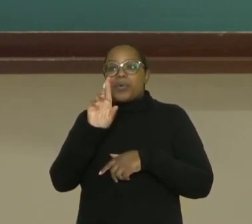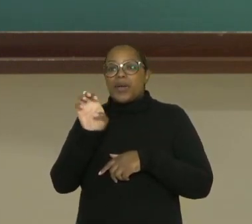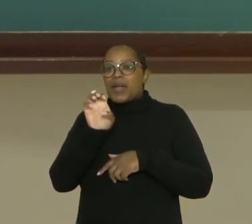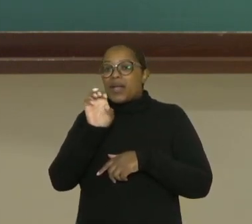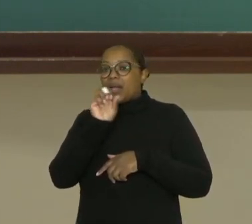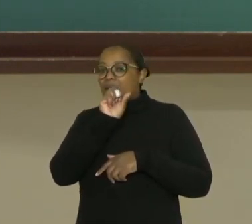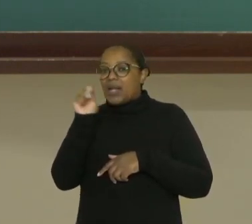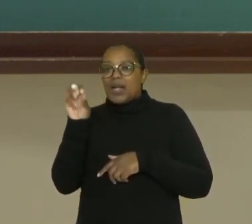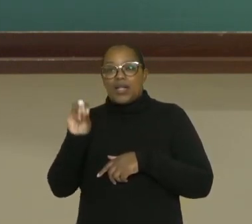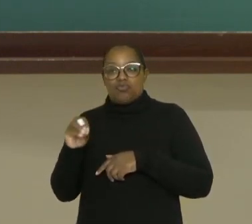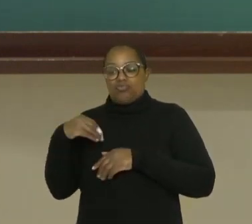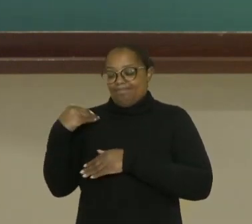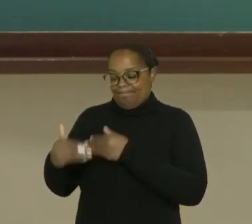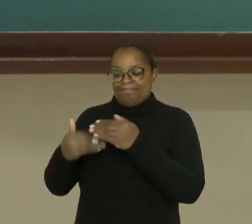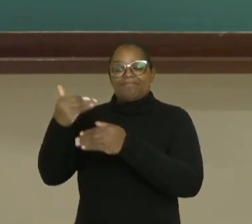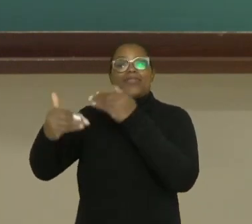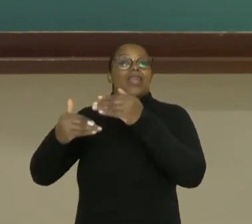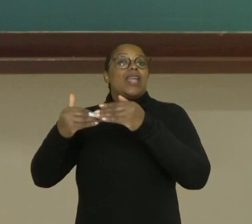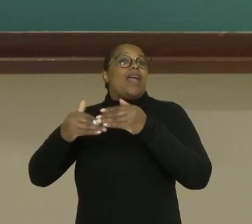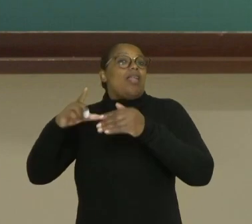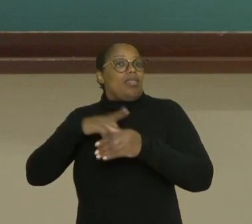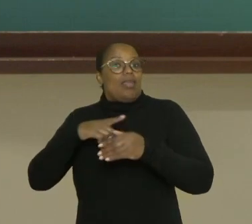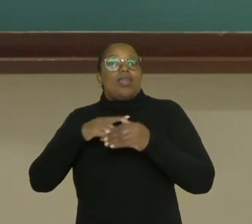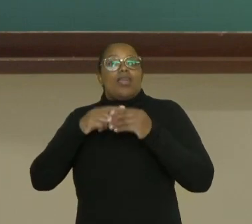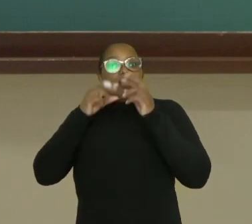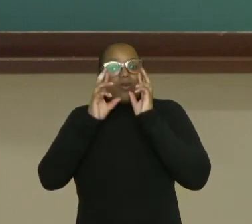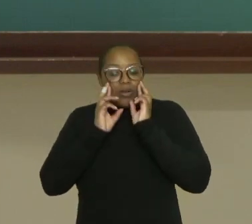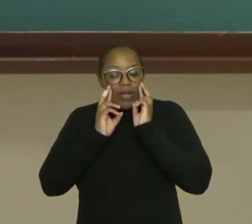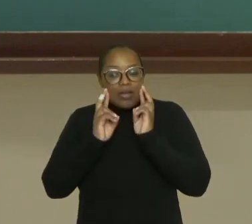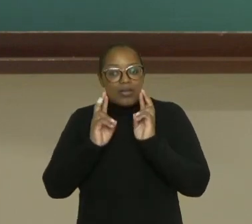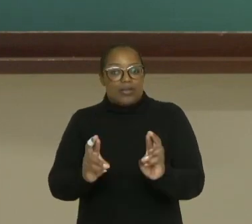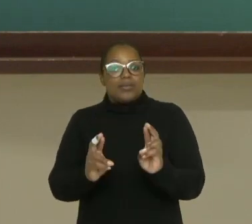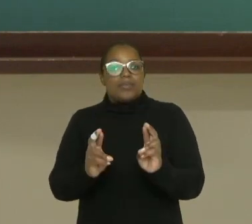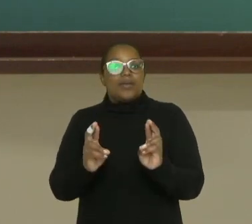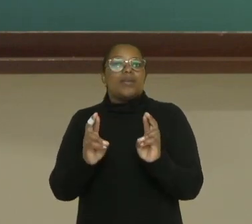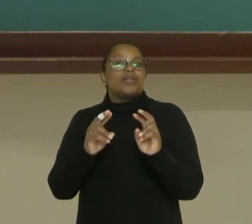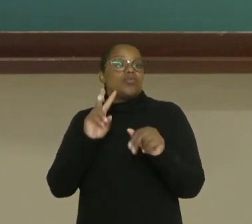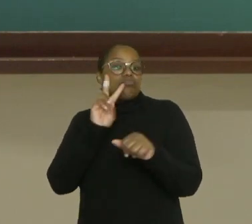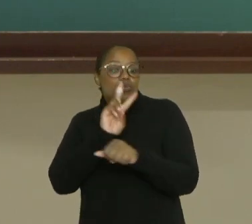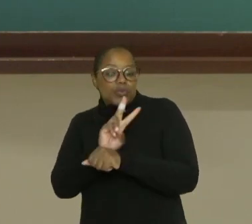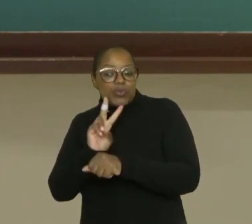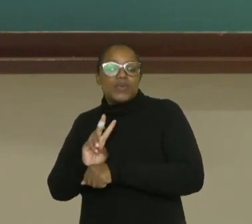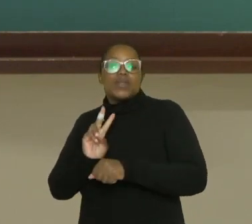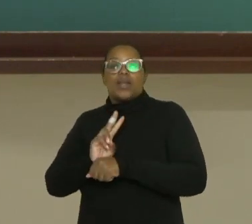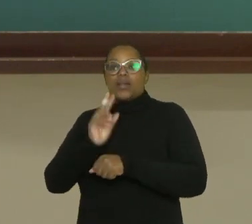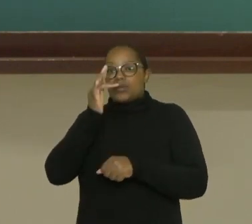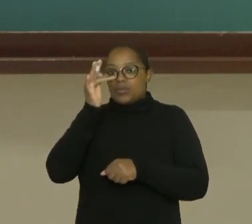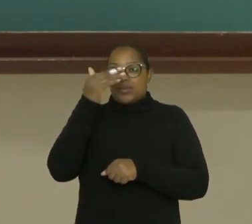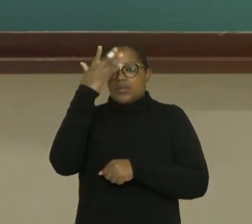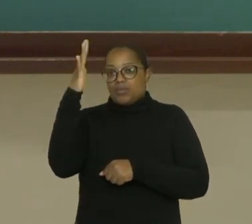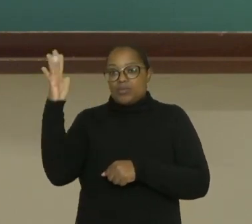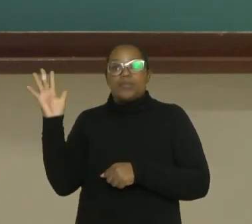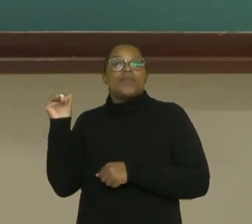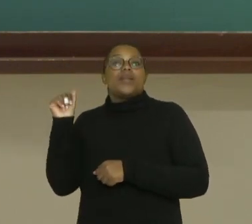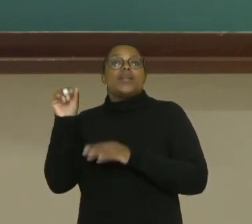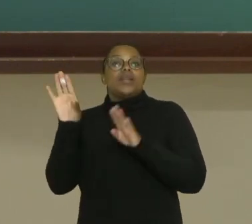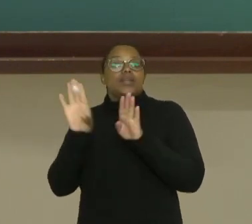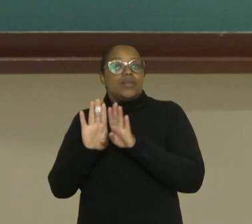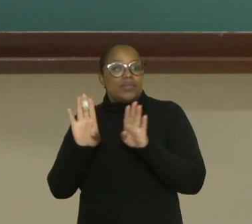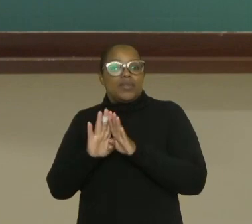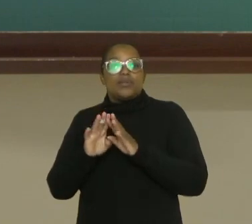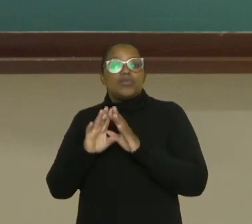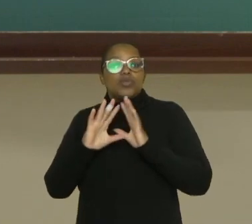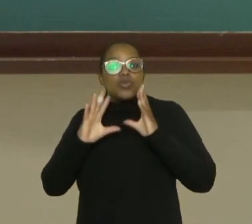cima da necessidade do respeito à ecologia, como eu já disse, do meio ambiente, da sustentabilidade e do